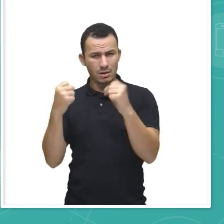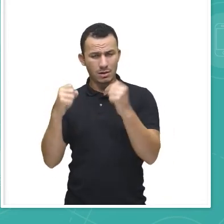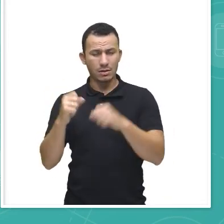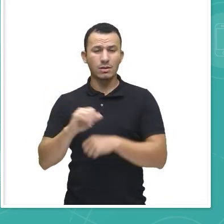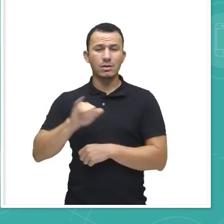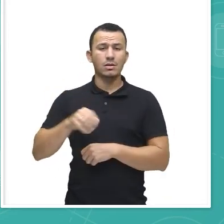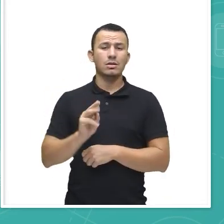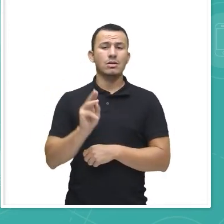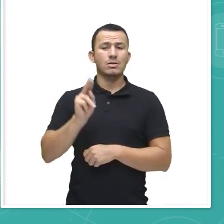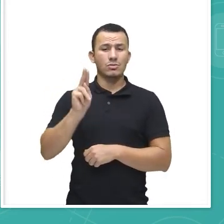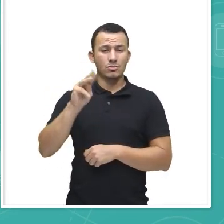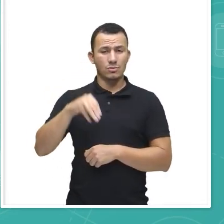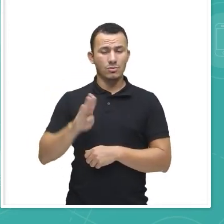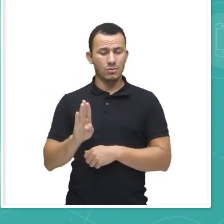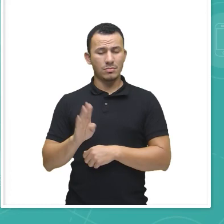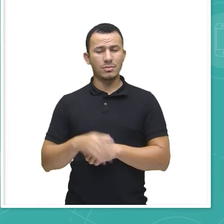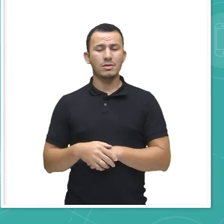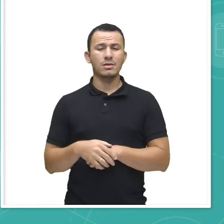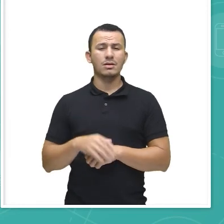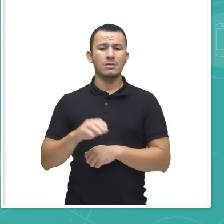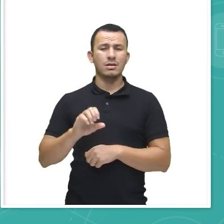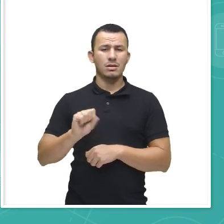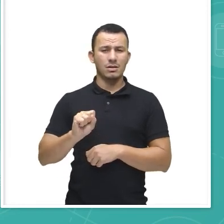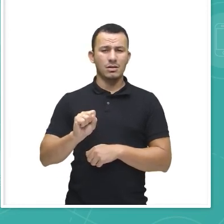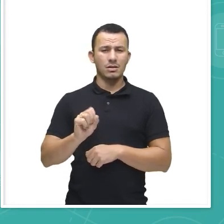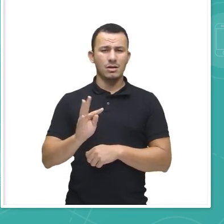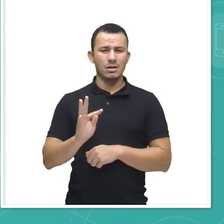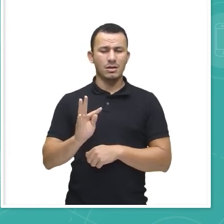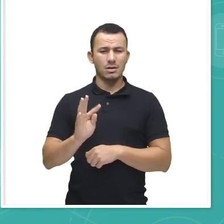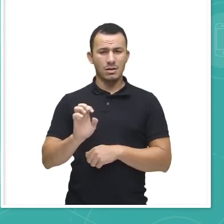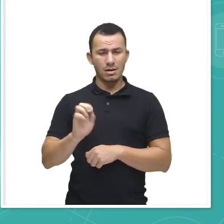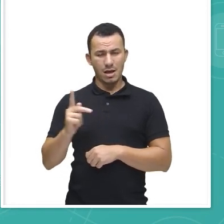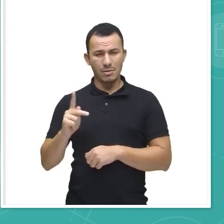jump, step, spinning,